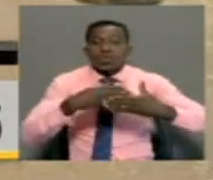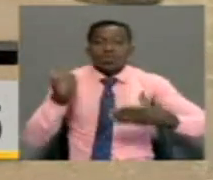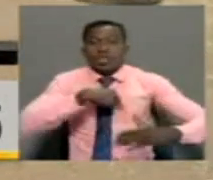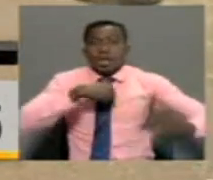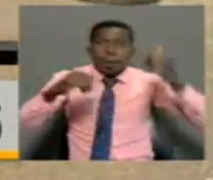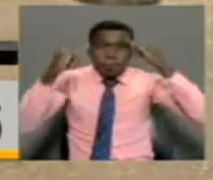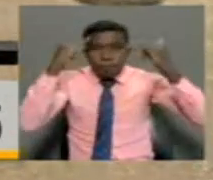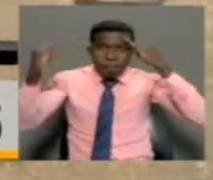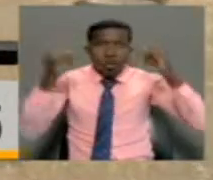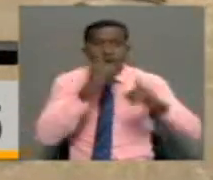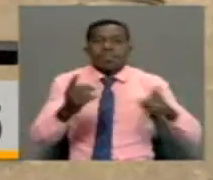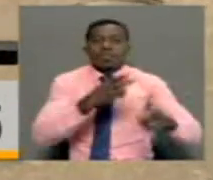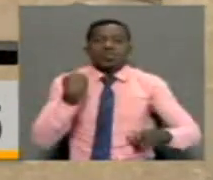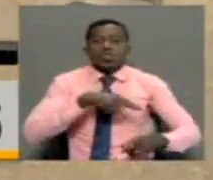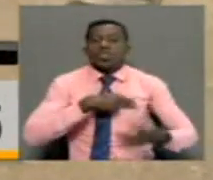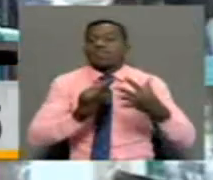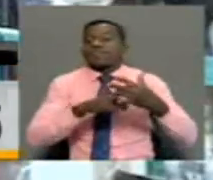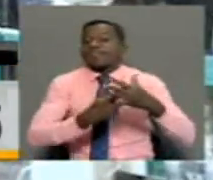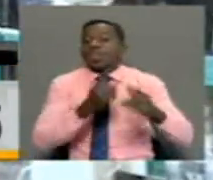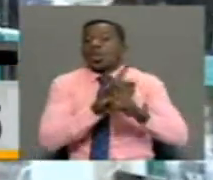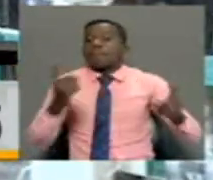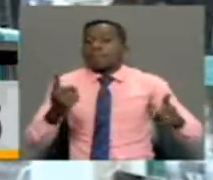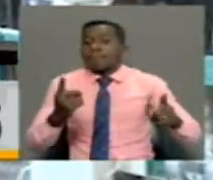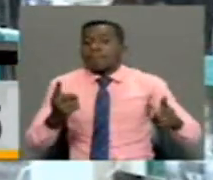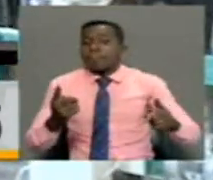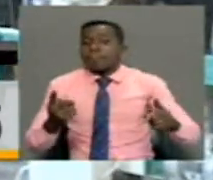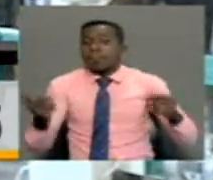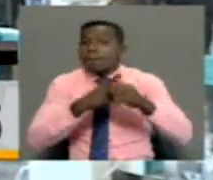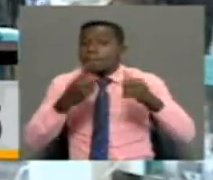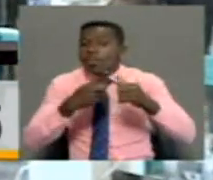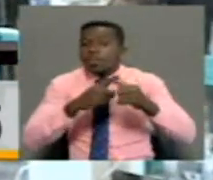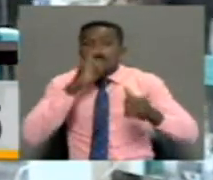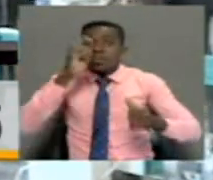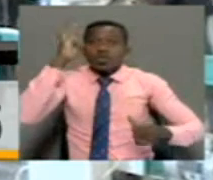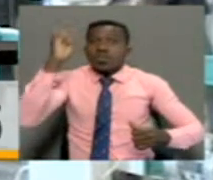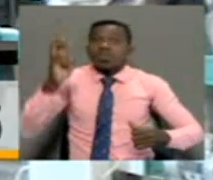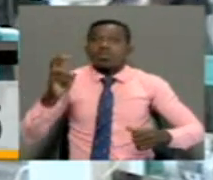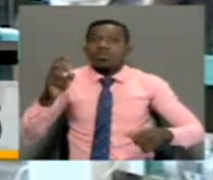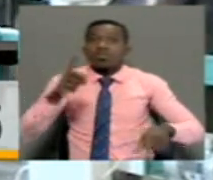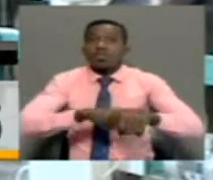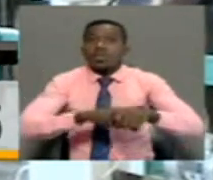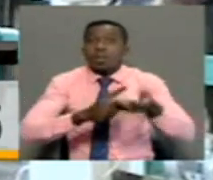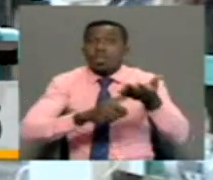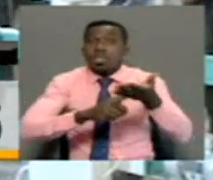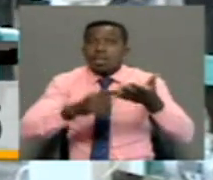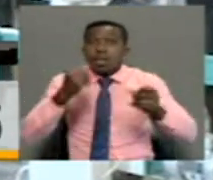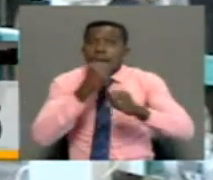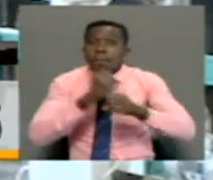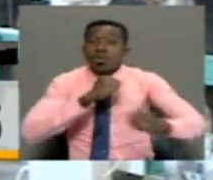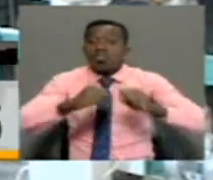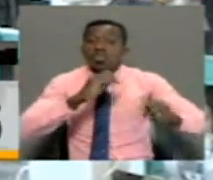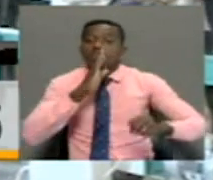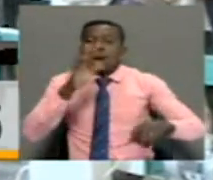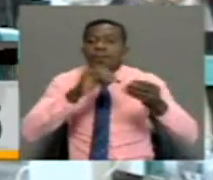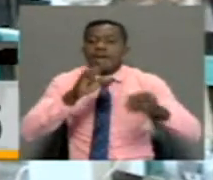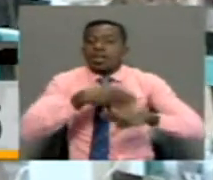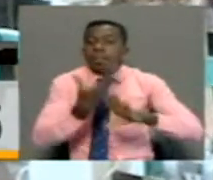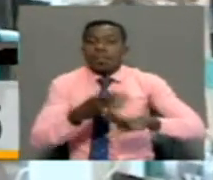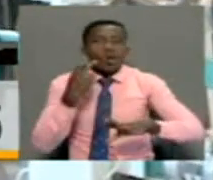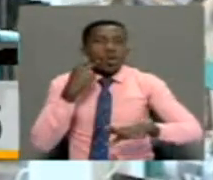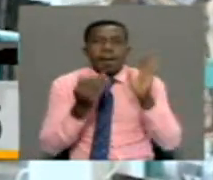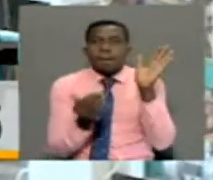iniciativas. Iniciamos porque isso já se veio a fazer desde o tempo colonial. Mas o país depois deixava